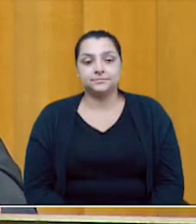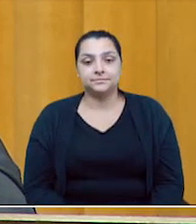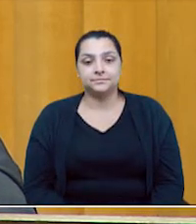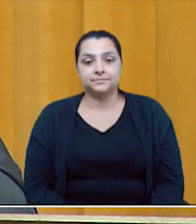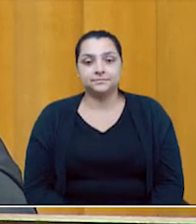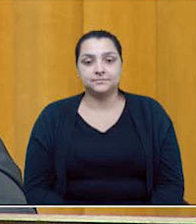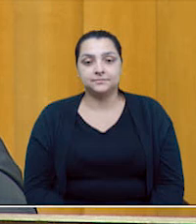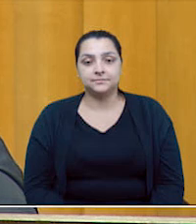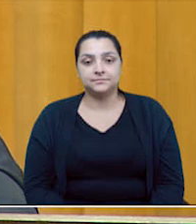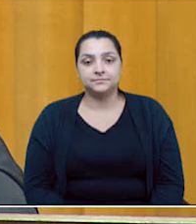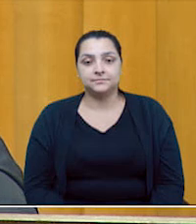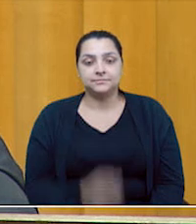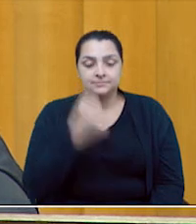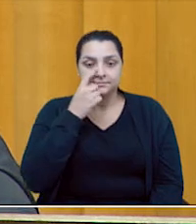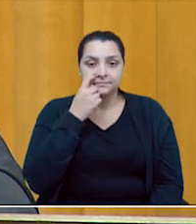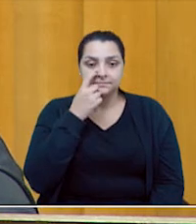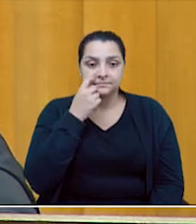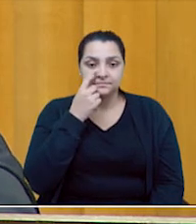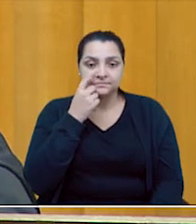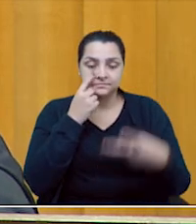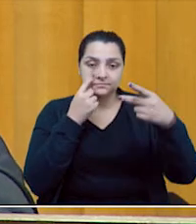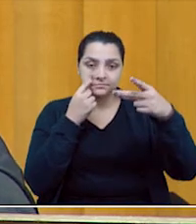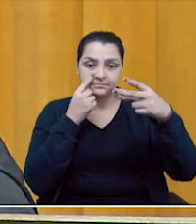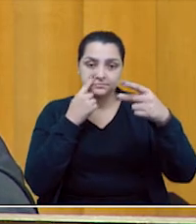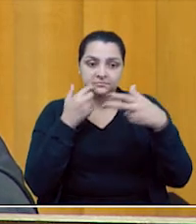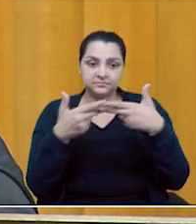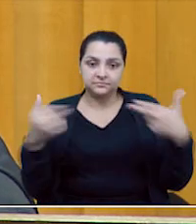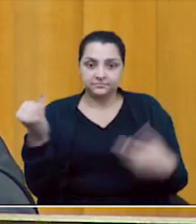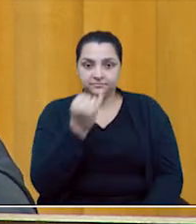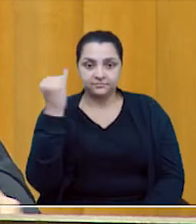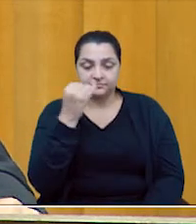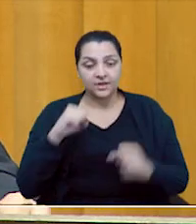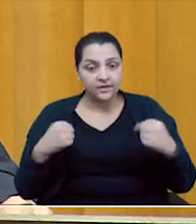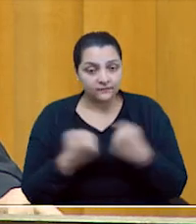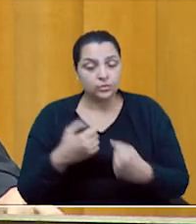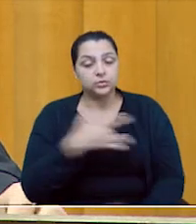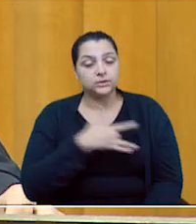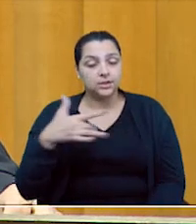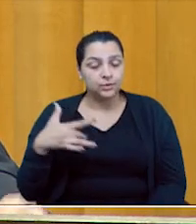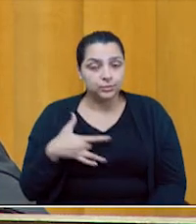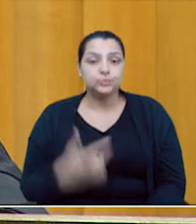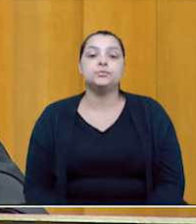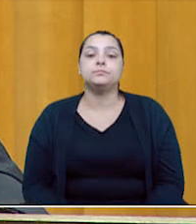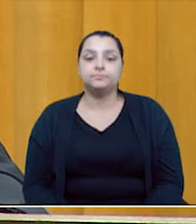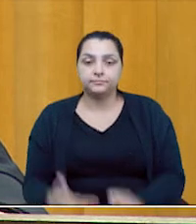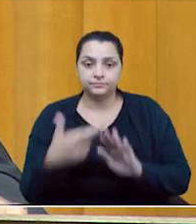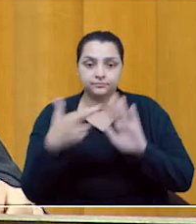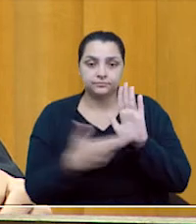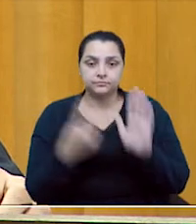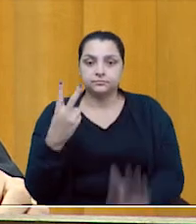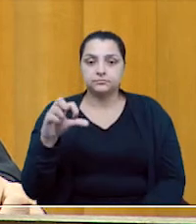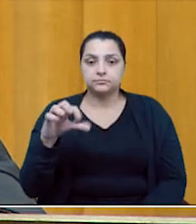A segunda linha que me parece importante aqui, o reforço à saúde dos magistrados. Nós temos a resolução